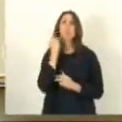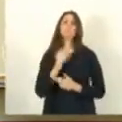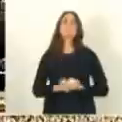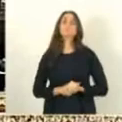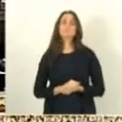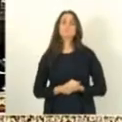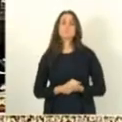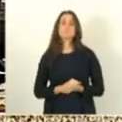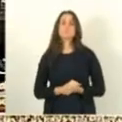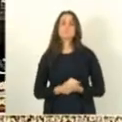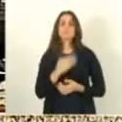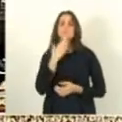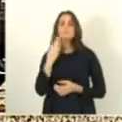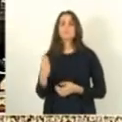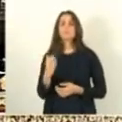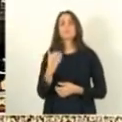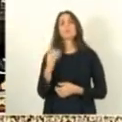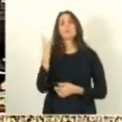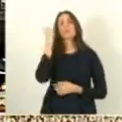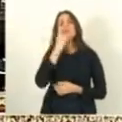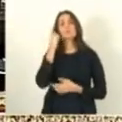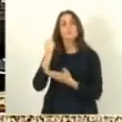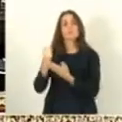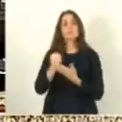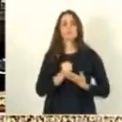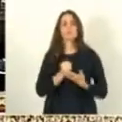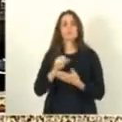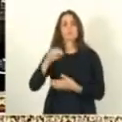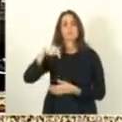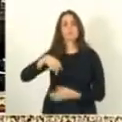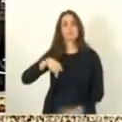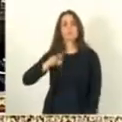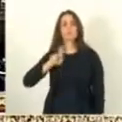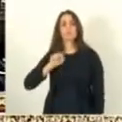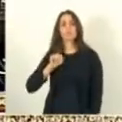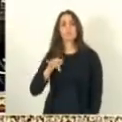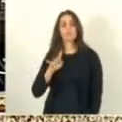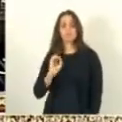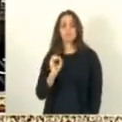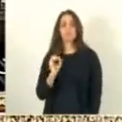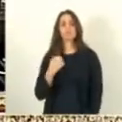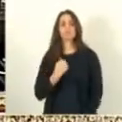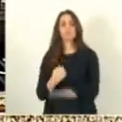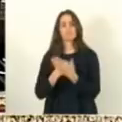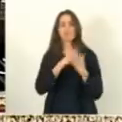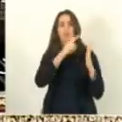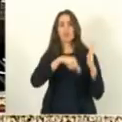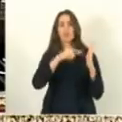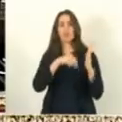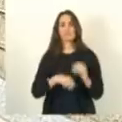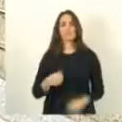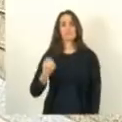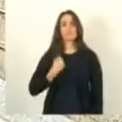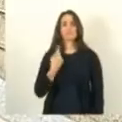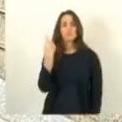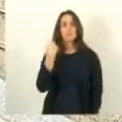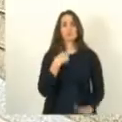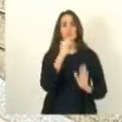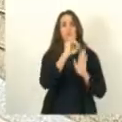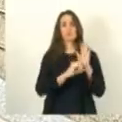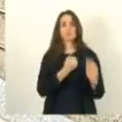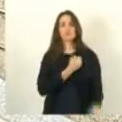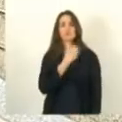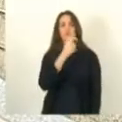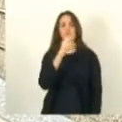Eu solicito ao deputado Alexandre Quintino que nos auxilie fazendo a leitura dos itens. Item 1, ofício